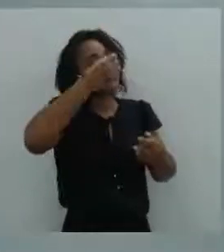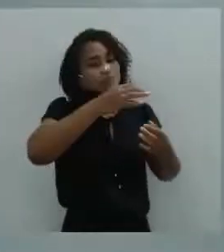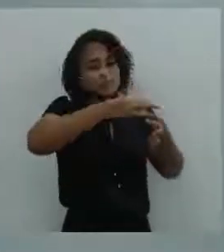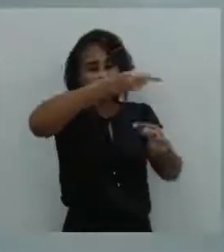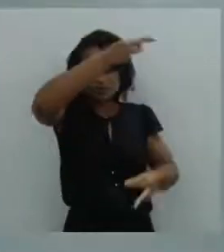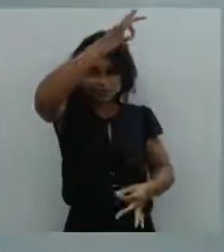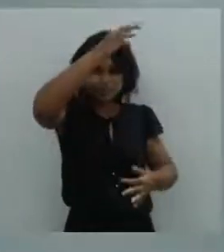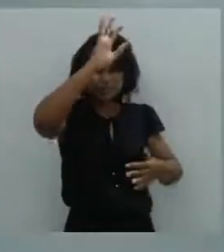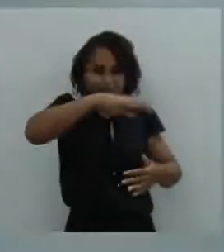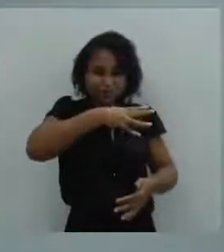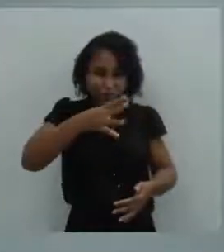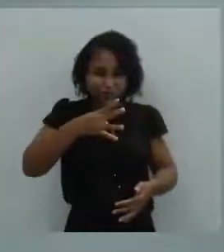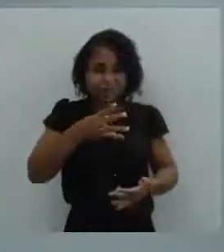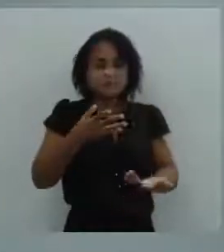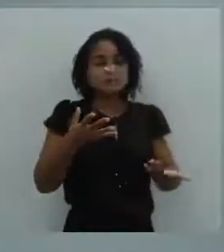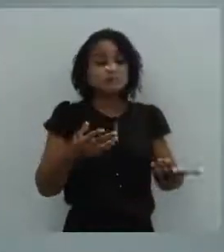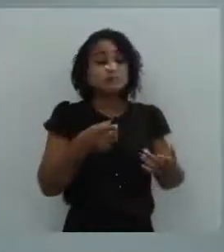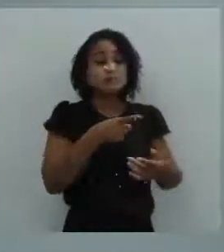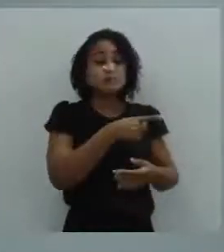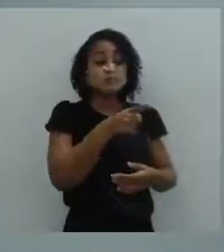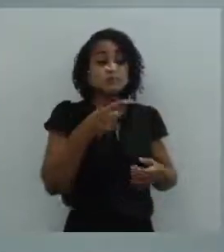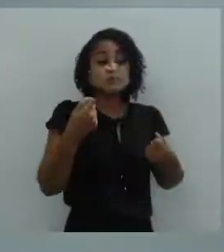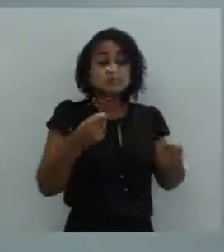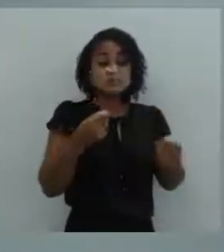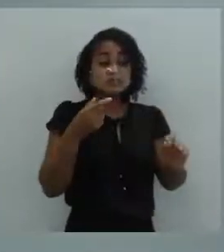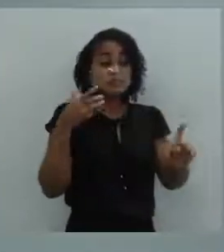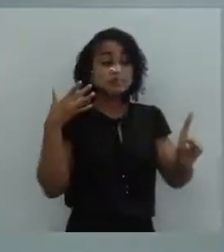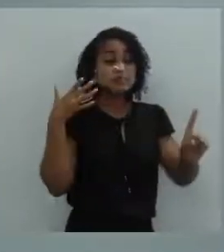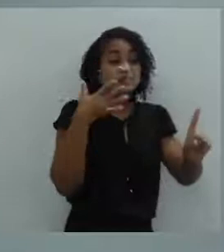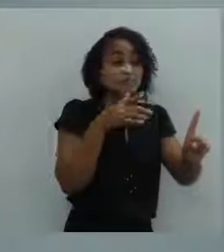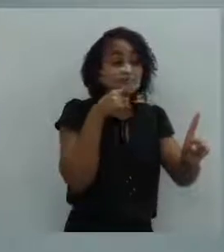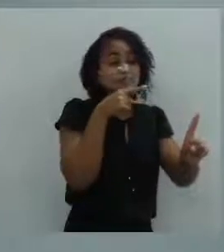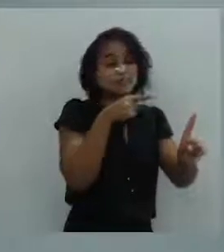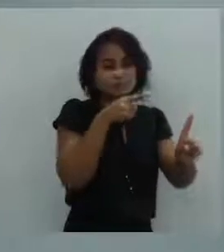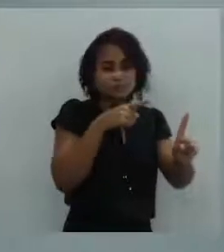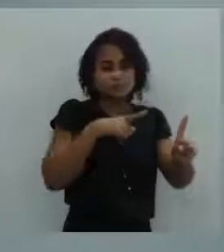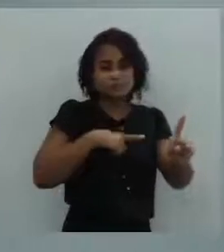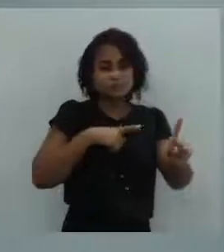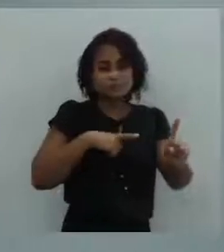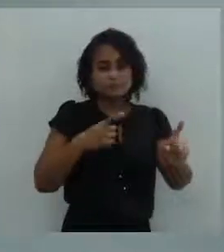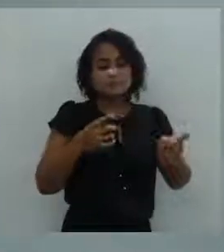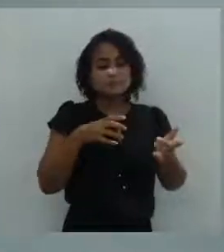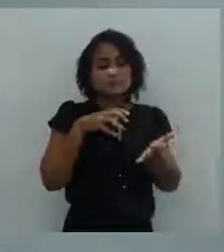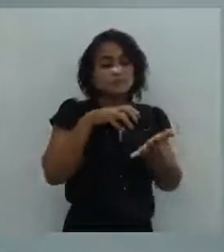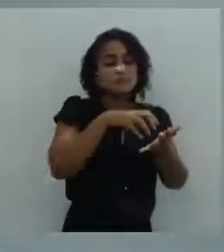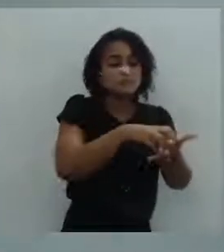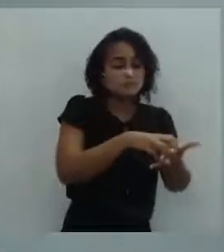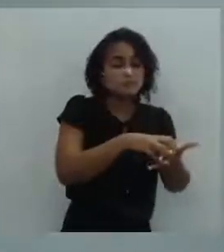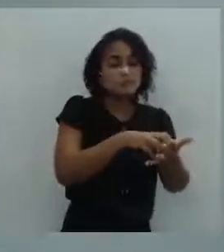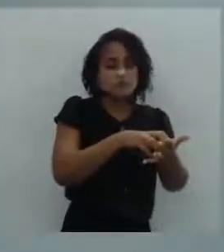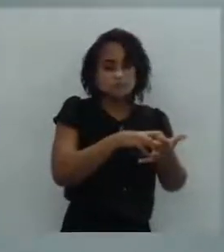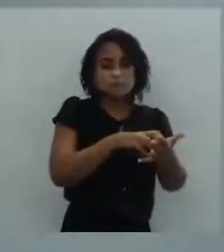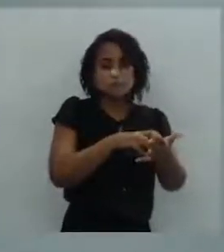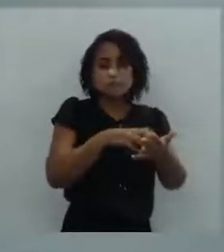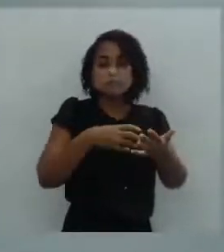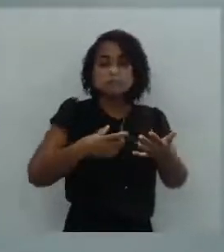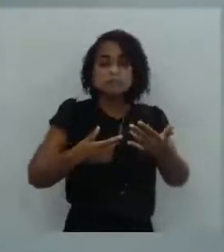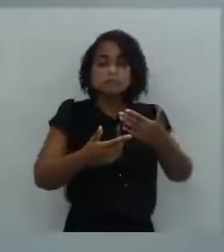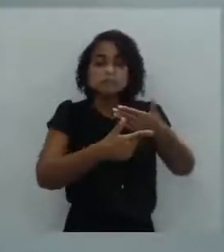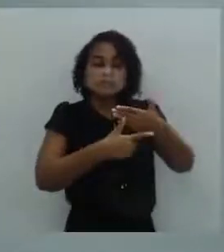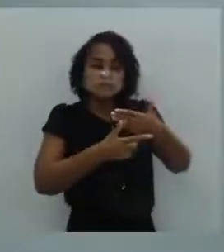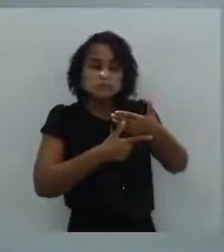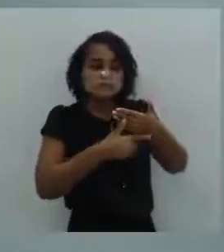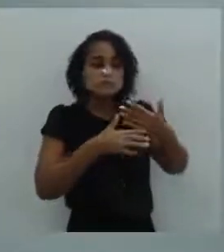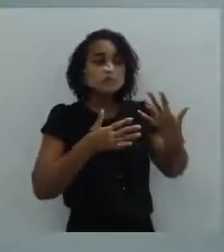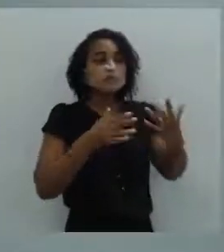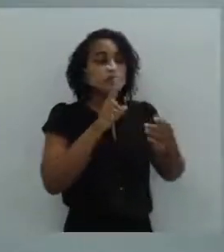vai. Vocês precisam saber a quem eu vou me importar, qual é o cargo que aquela pessoa ocupa, qual é o